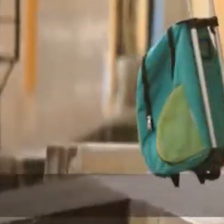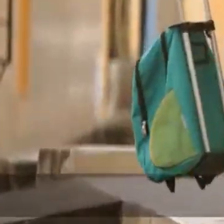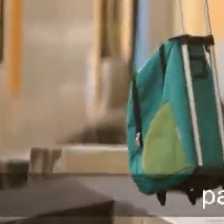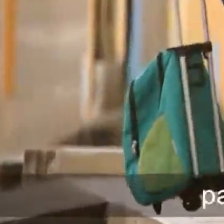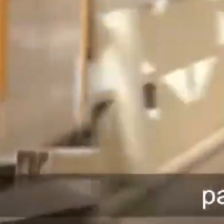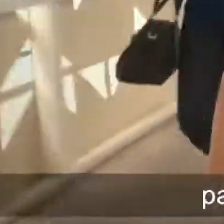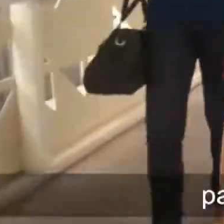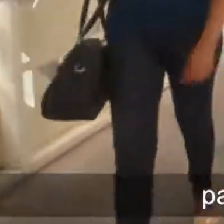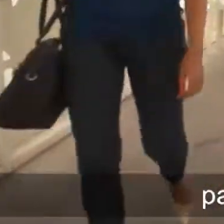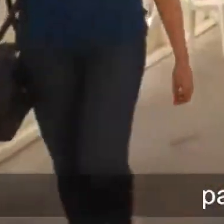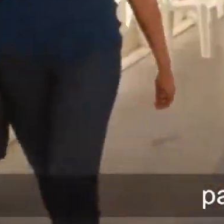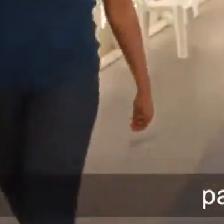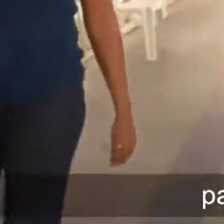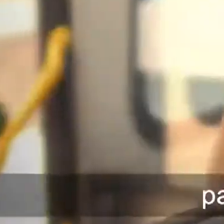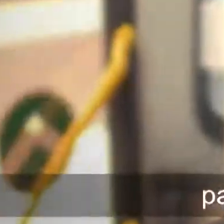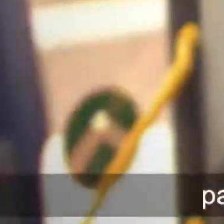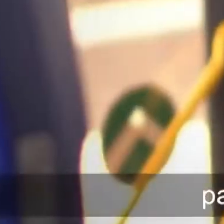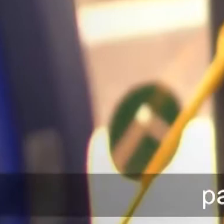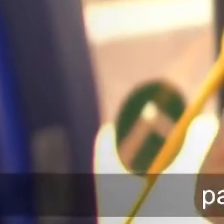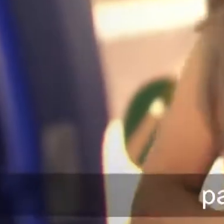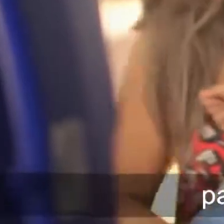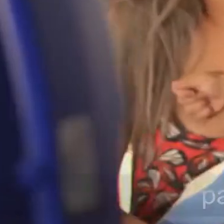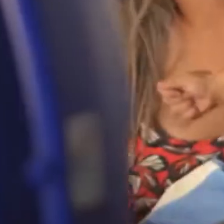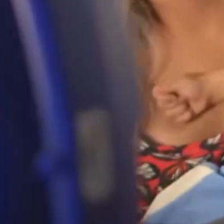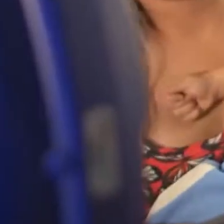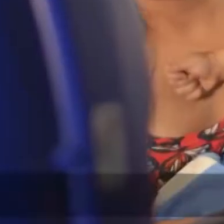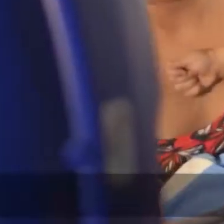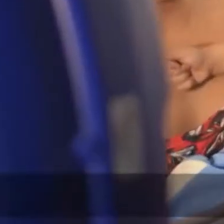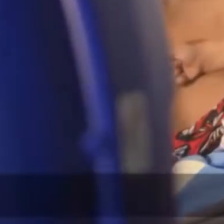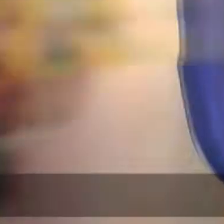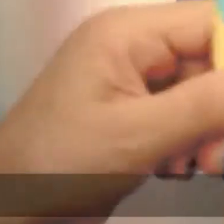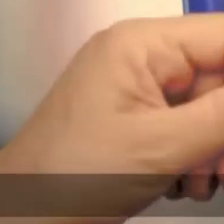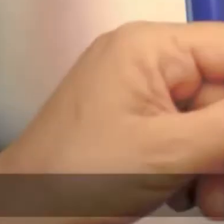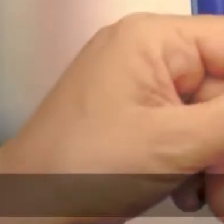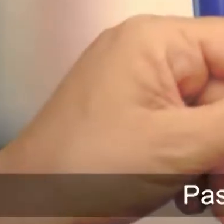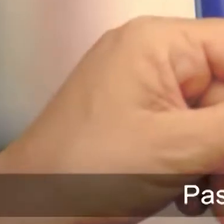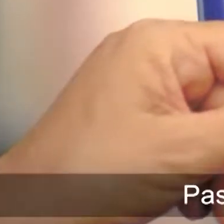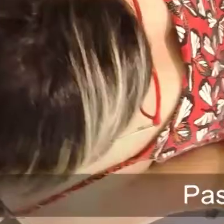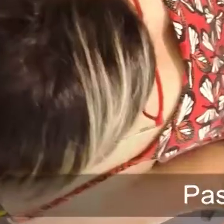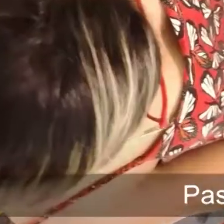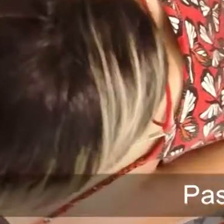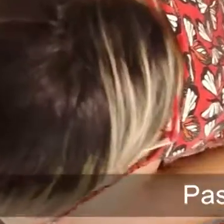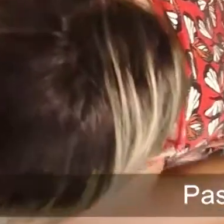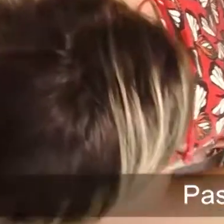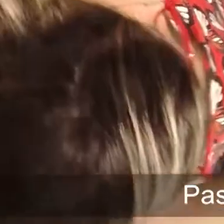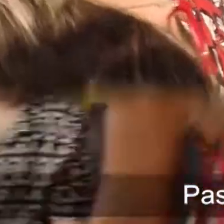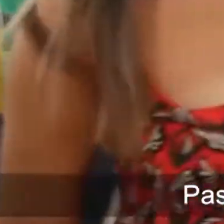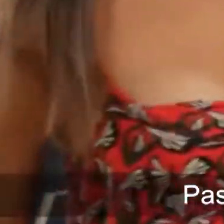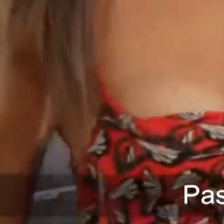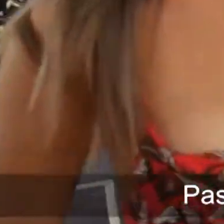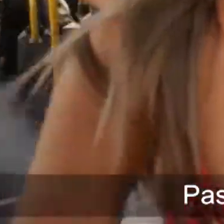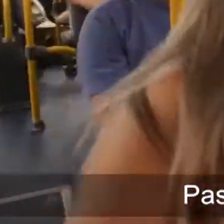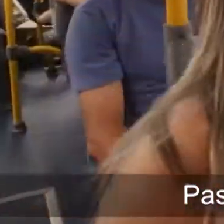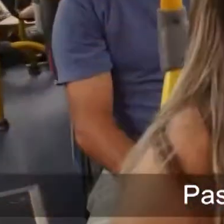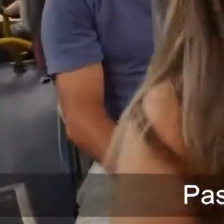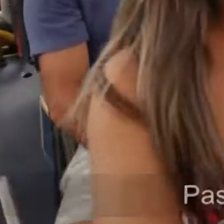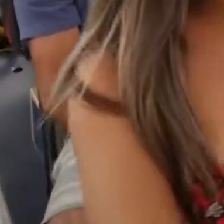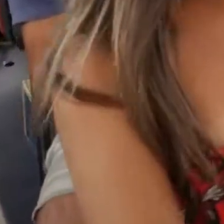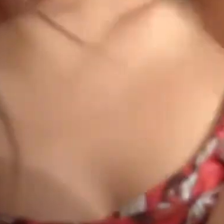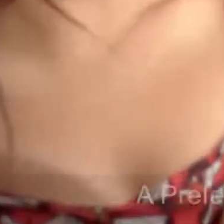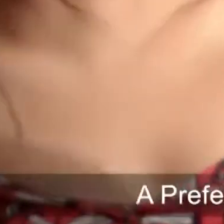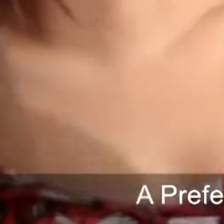para de trabalhar pela população da nossa cidade. E para que você fique sempre por dentro do nosso dia a dia, temos vários canais de comunicação. Confira o